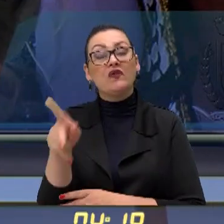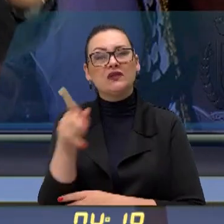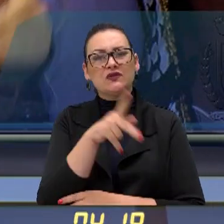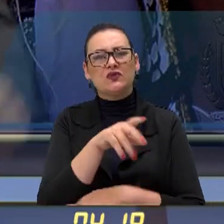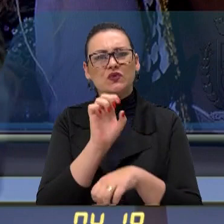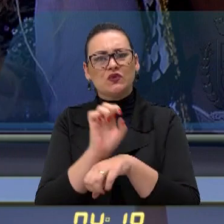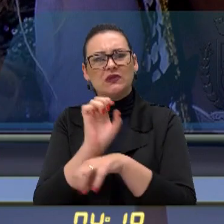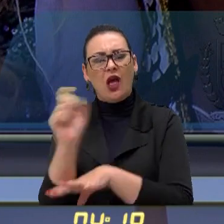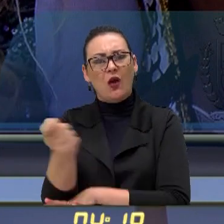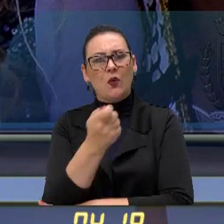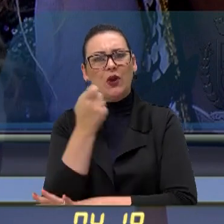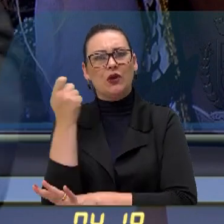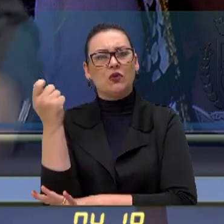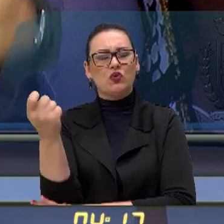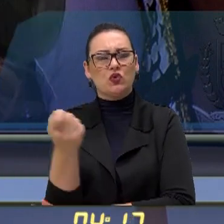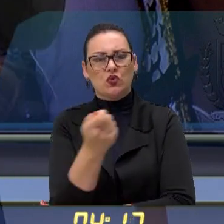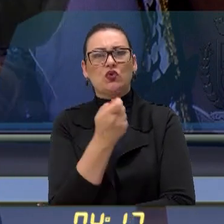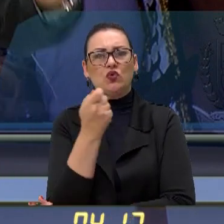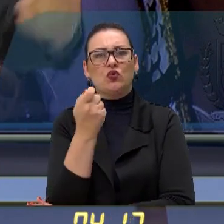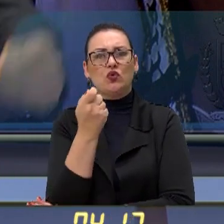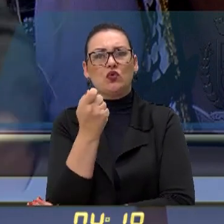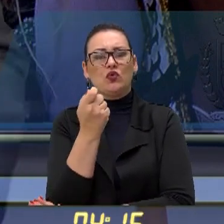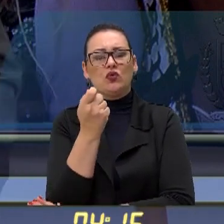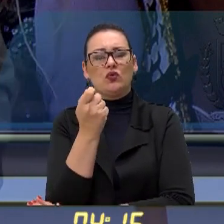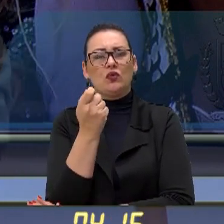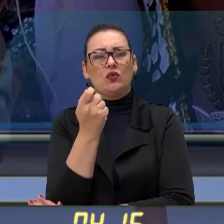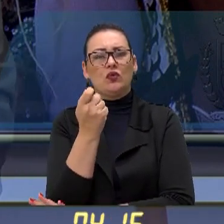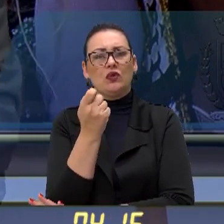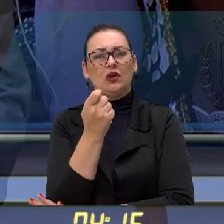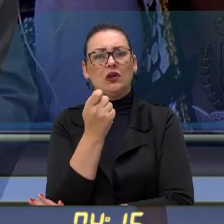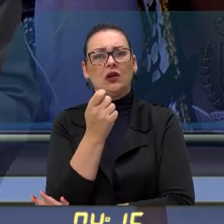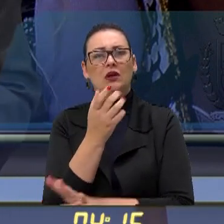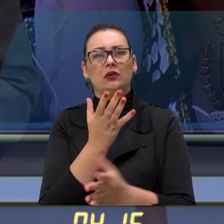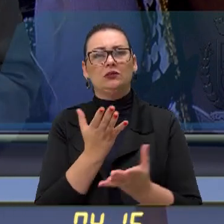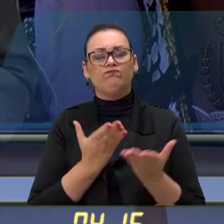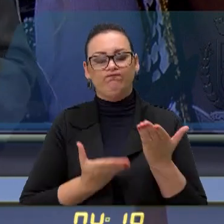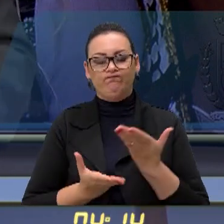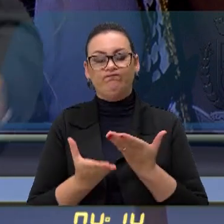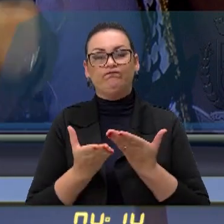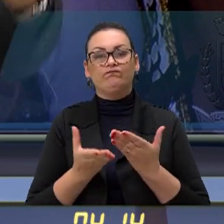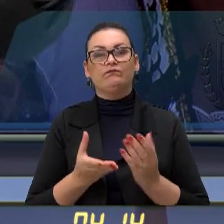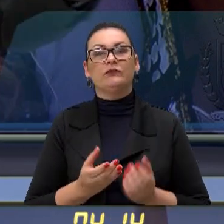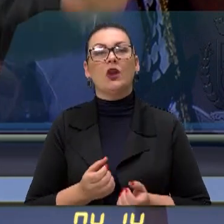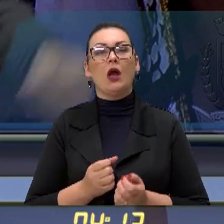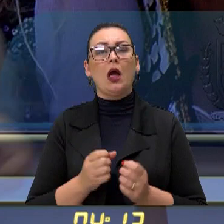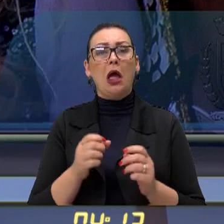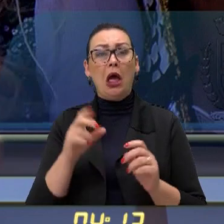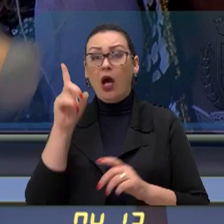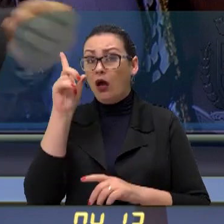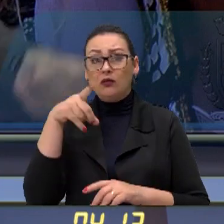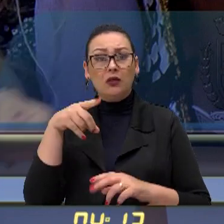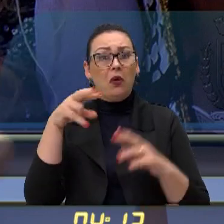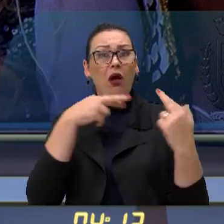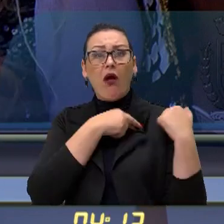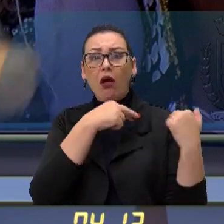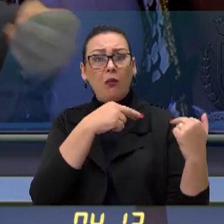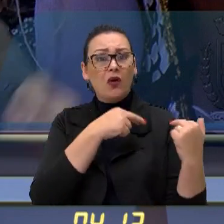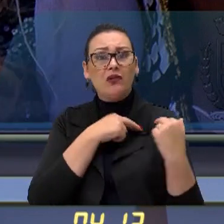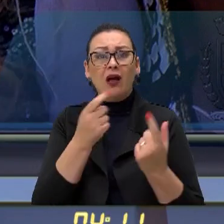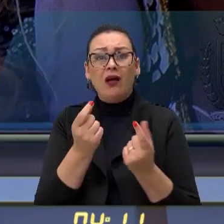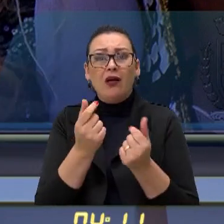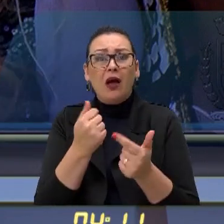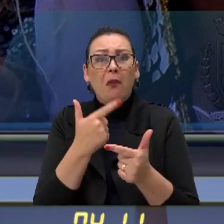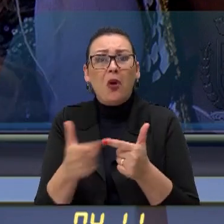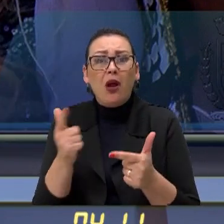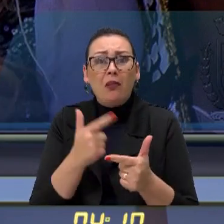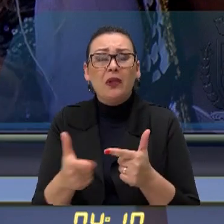professores do estado do Rio Grande do Sul, e quero me solidarizar com eles, são os culpados pela crise que o